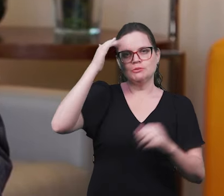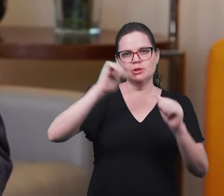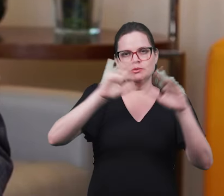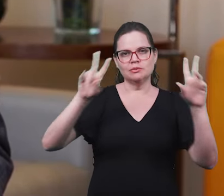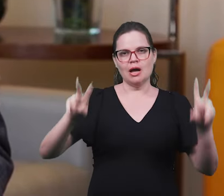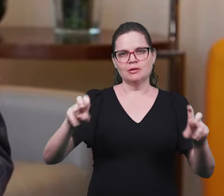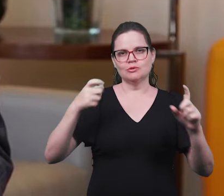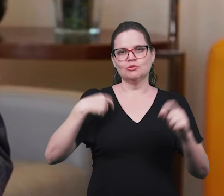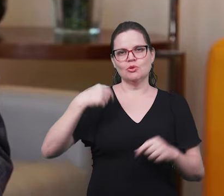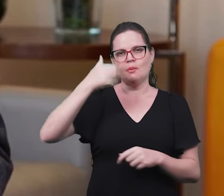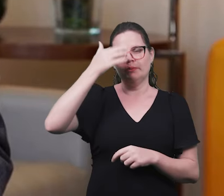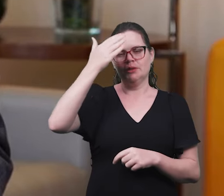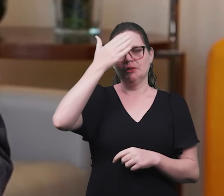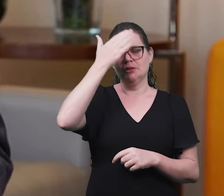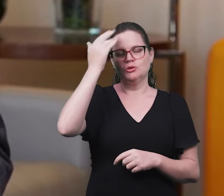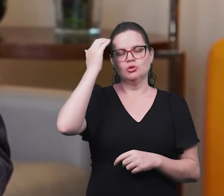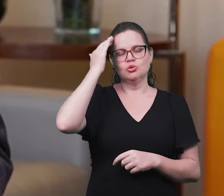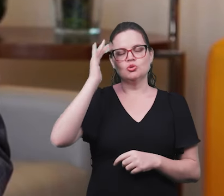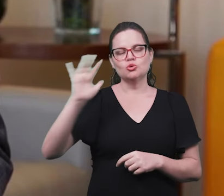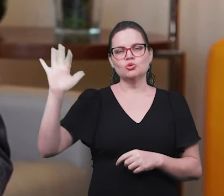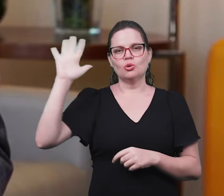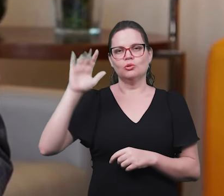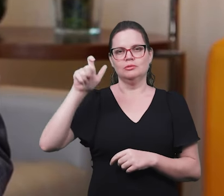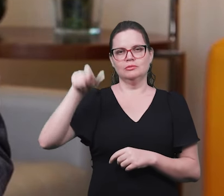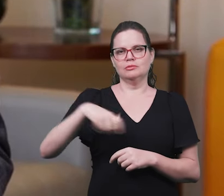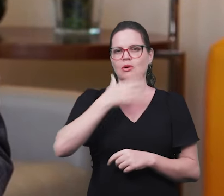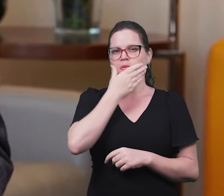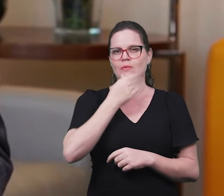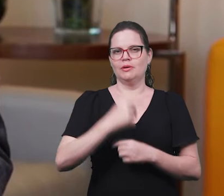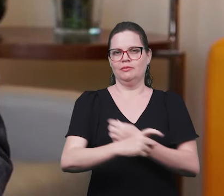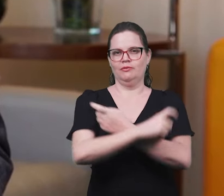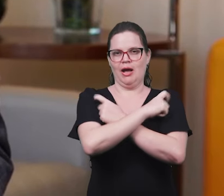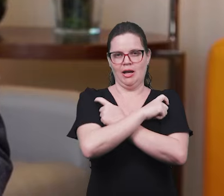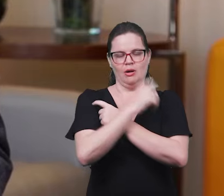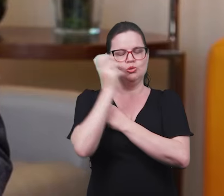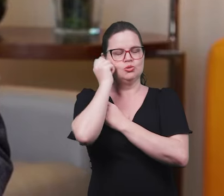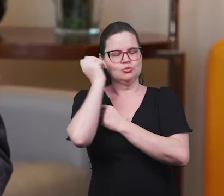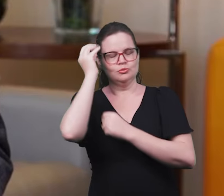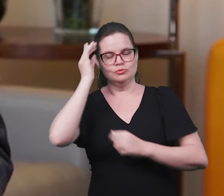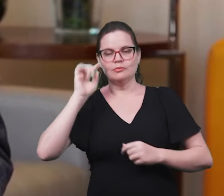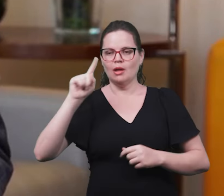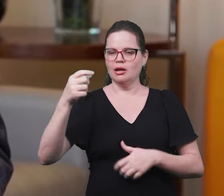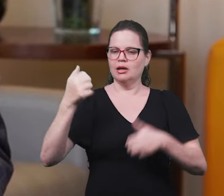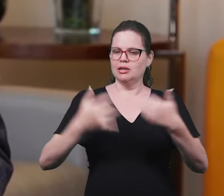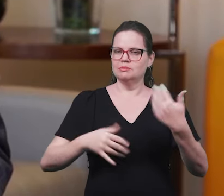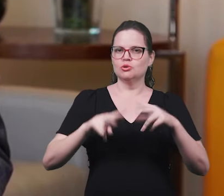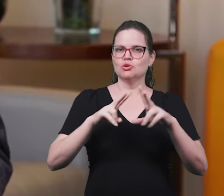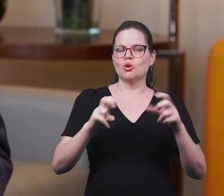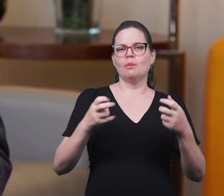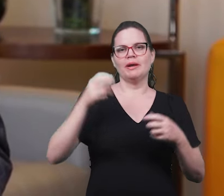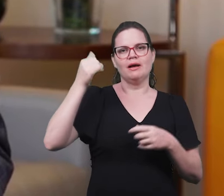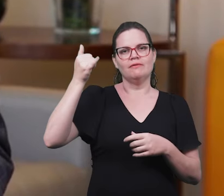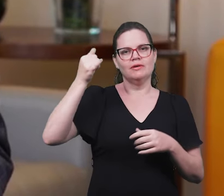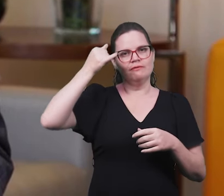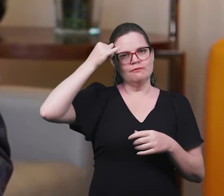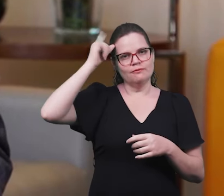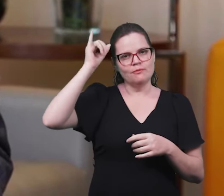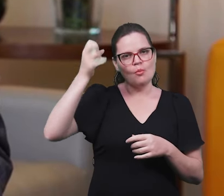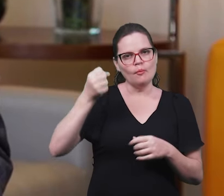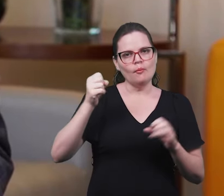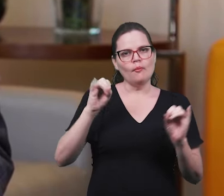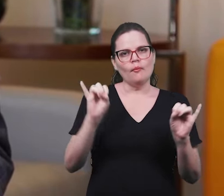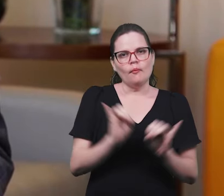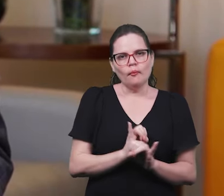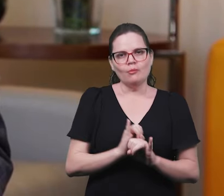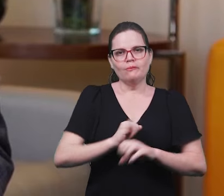sonhos de Faraó, das vacas gordas, das vacas magras, das espigas miúdas, das espigas cheias, né?